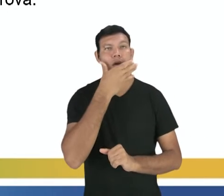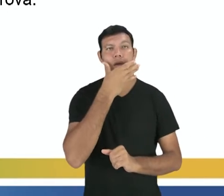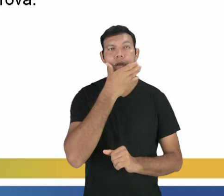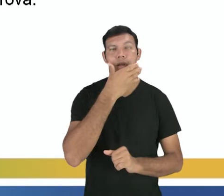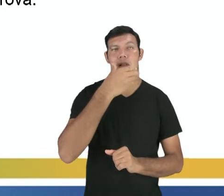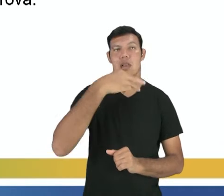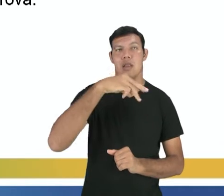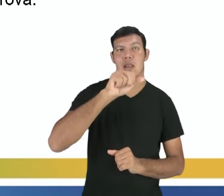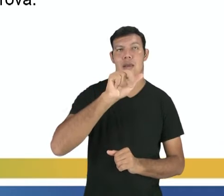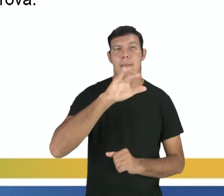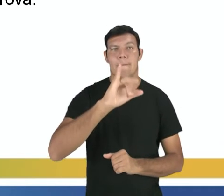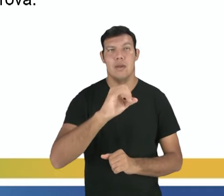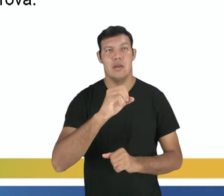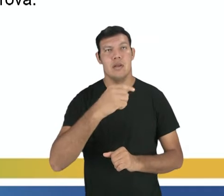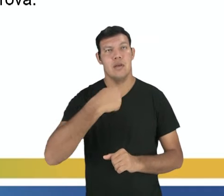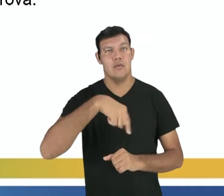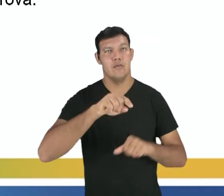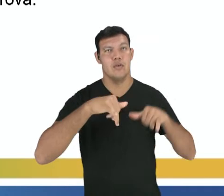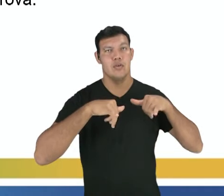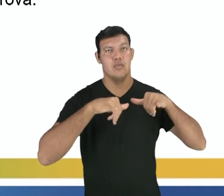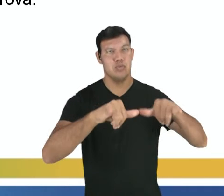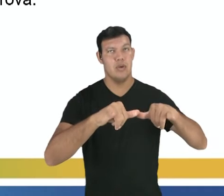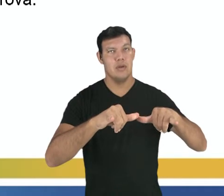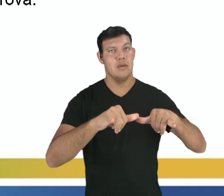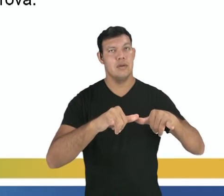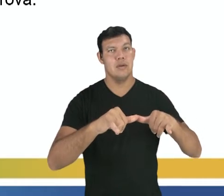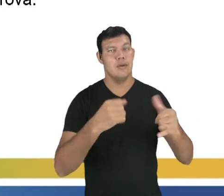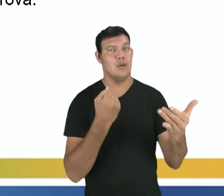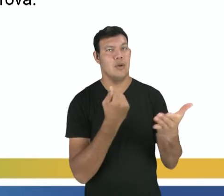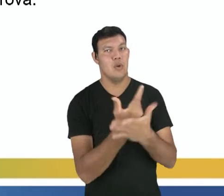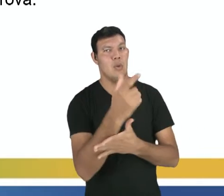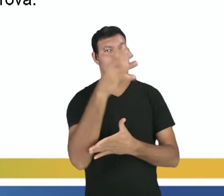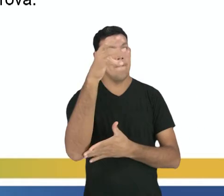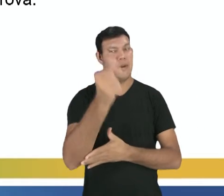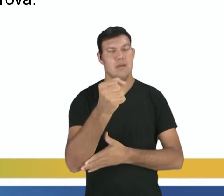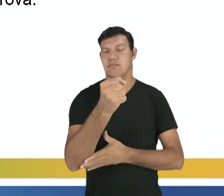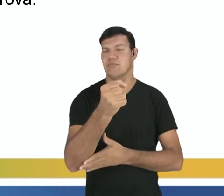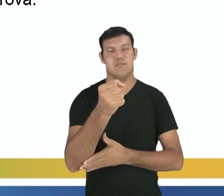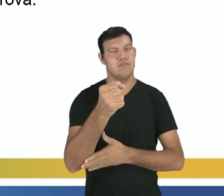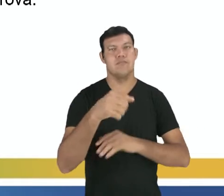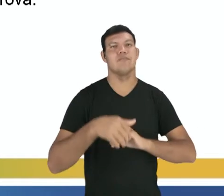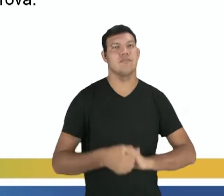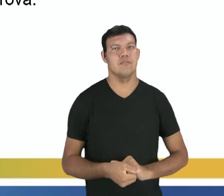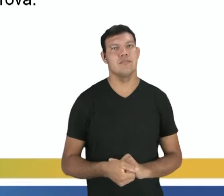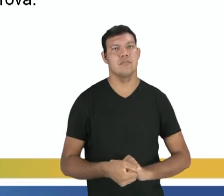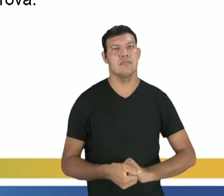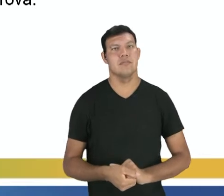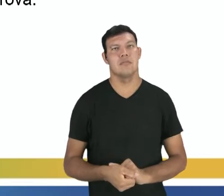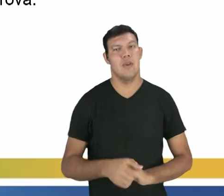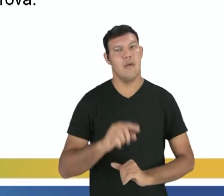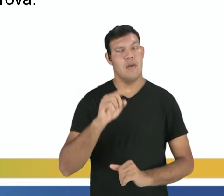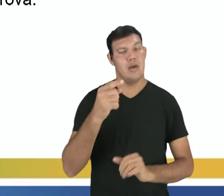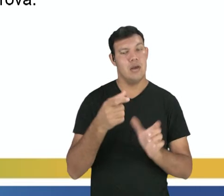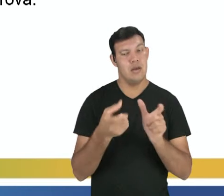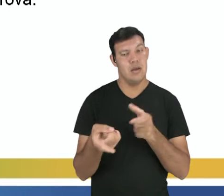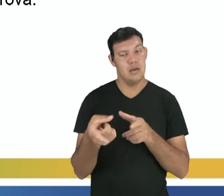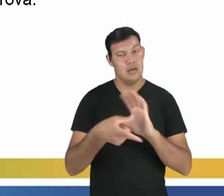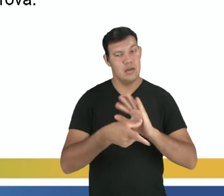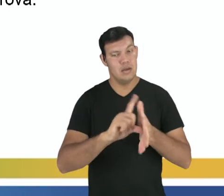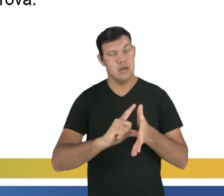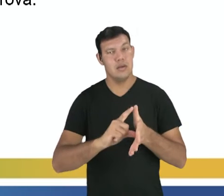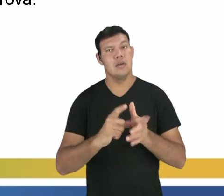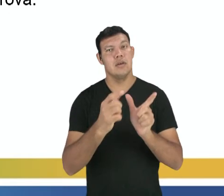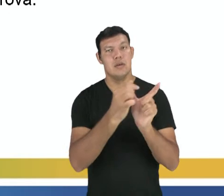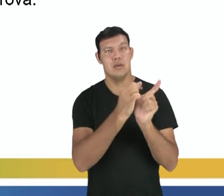utilizar esse recurso, posso separar ali a vírgula, tá? Depois do mais não, antes do mais, tá? Antes da conjunção. Ó,